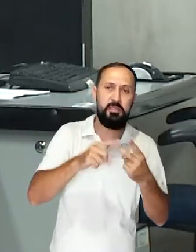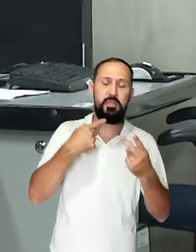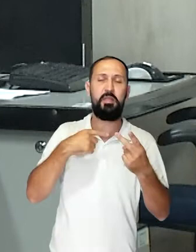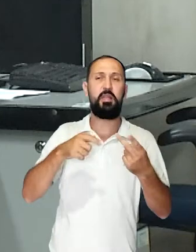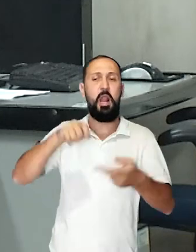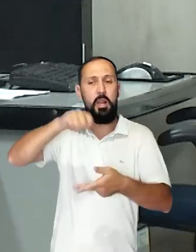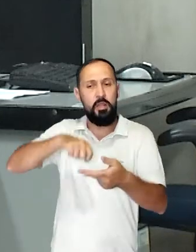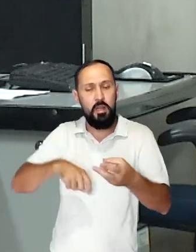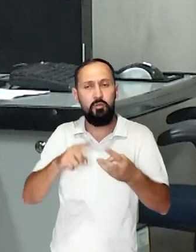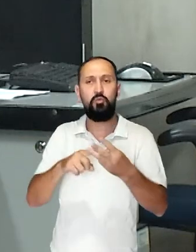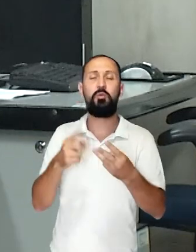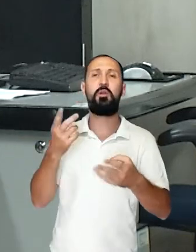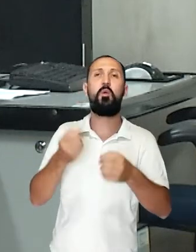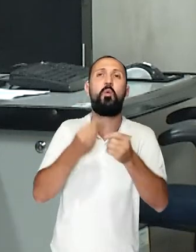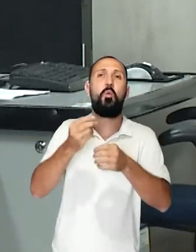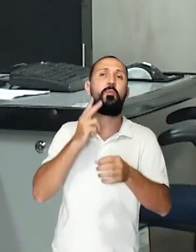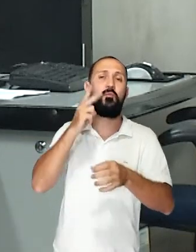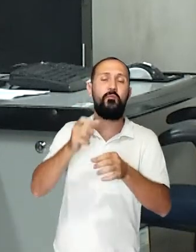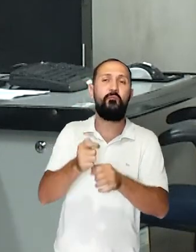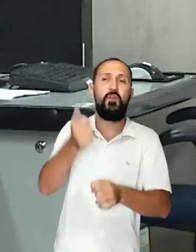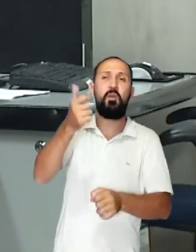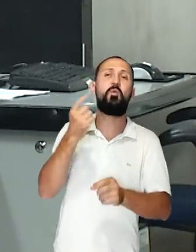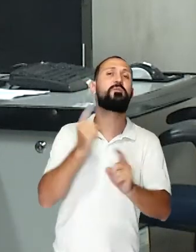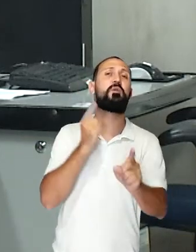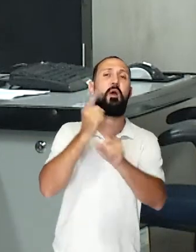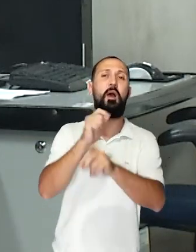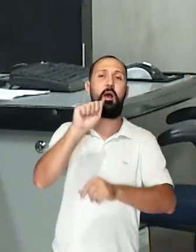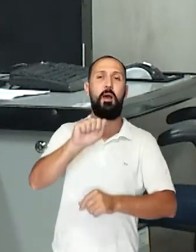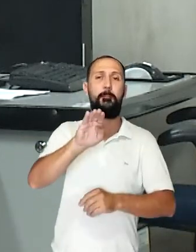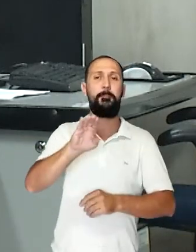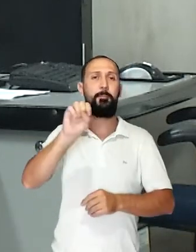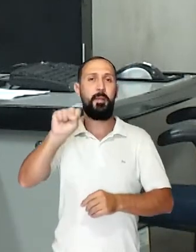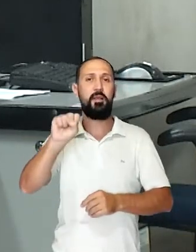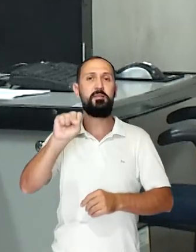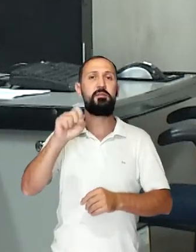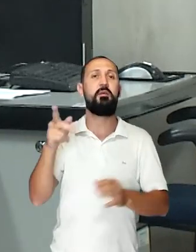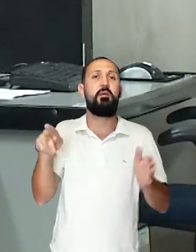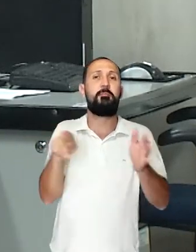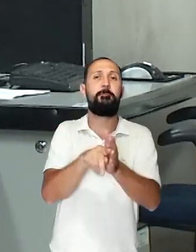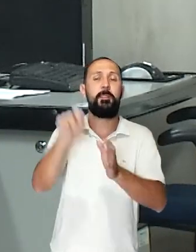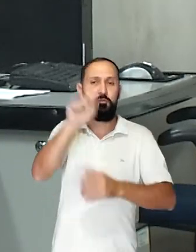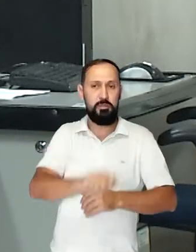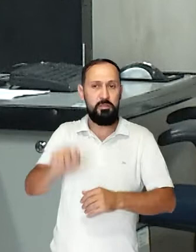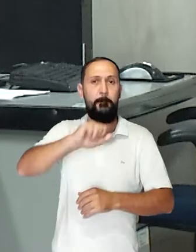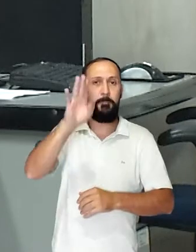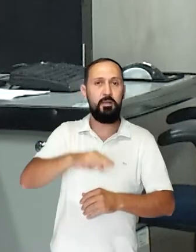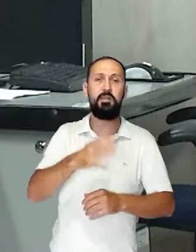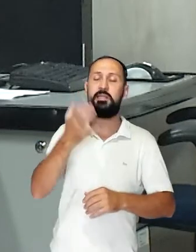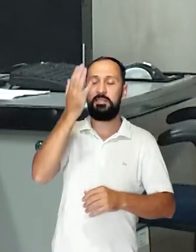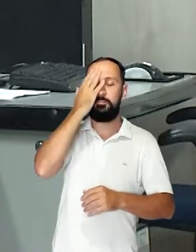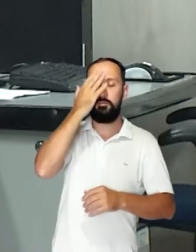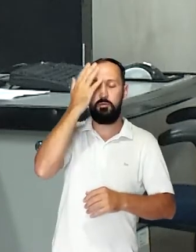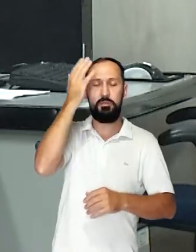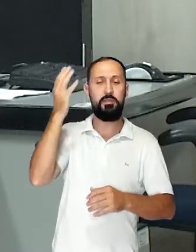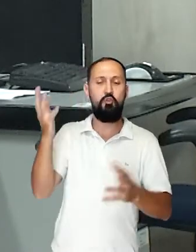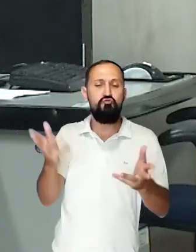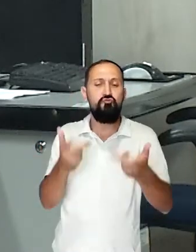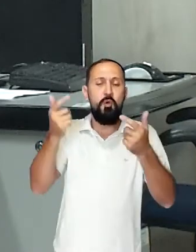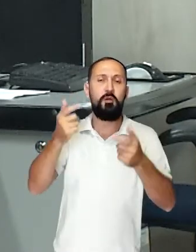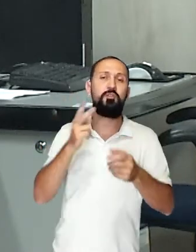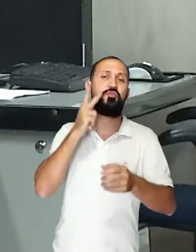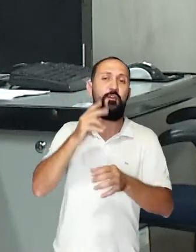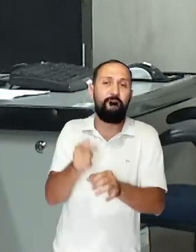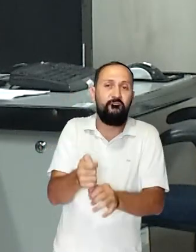dos vinhos? De que forma que foi o seu encontro com a ABS, Associação Brasileira de Sommeliers, que fica no Rio de